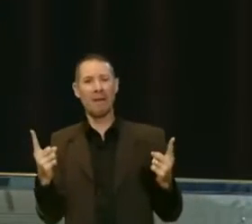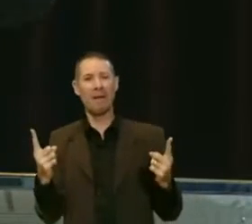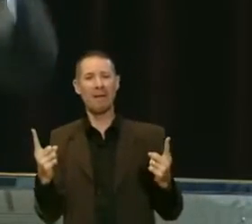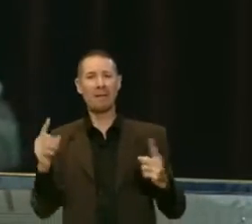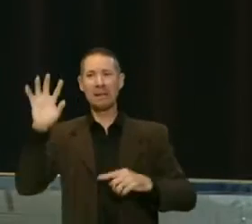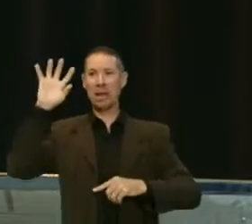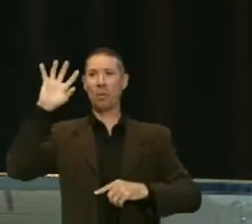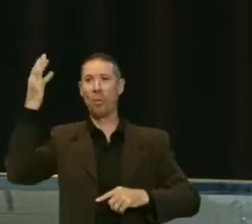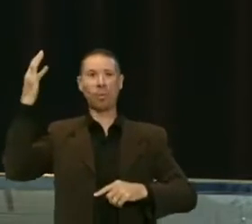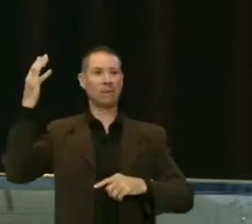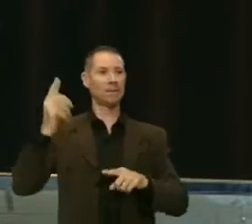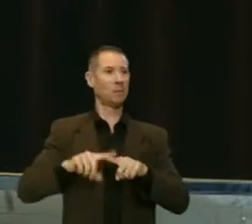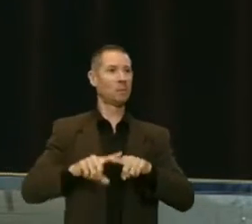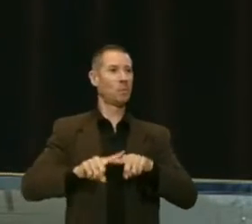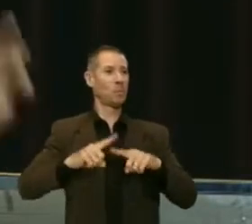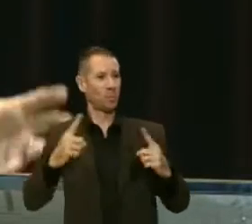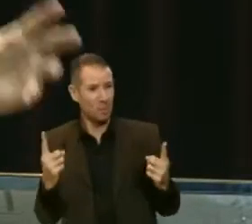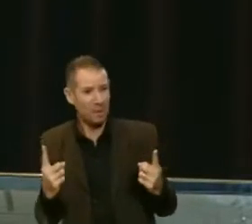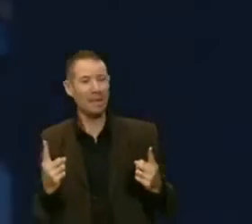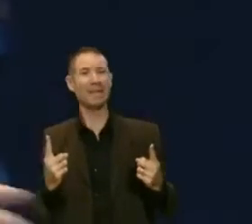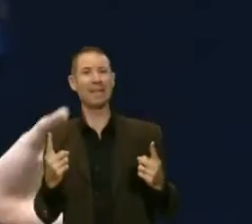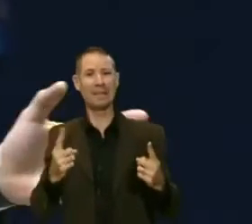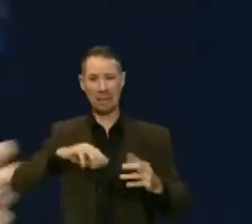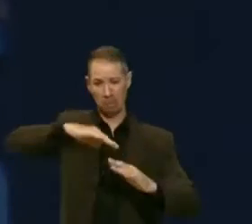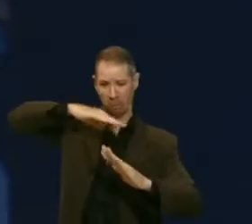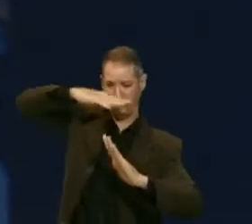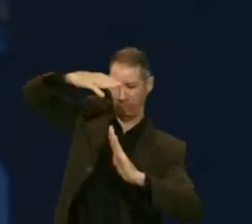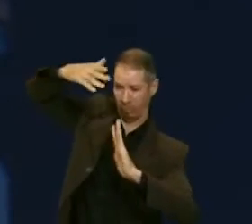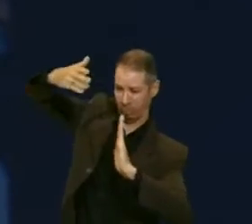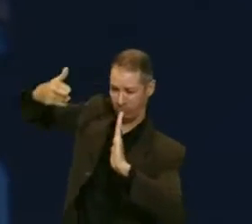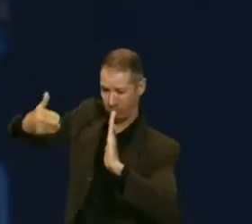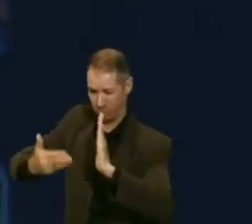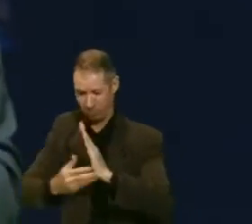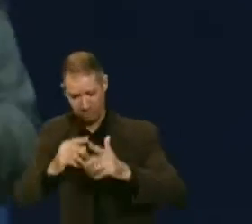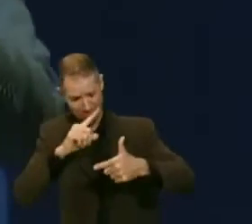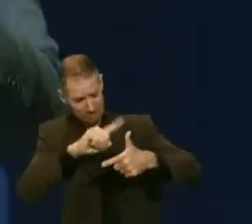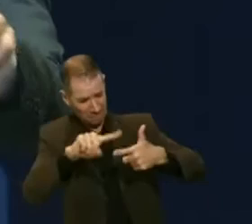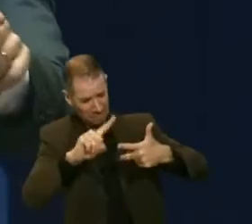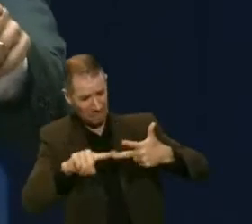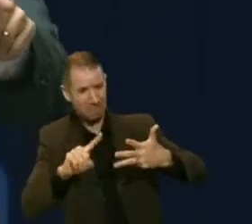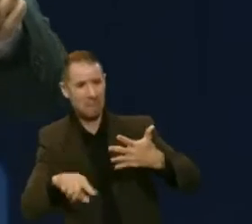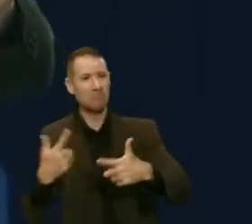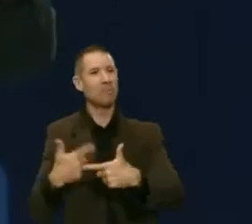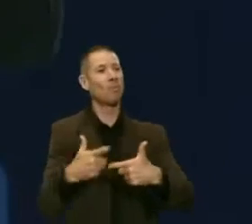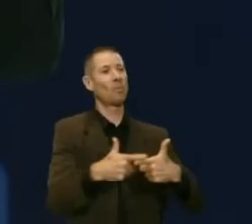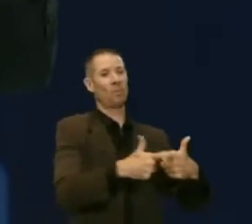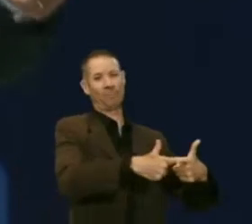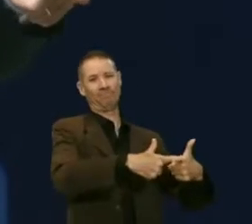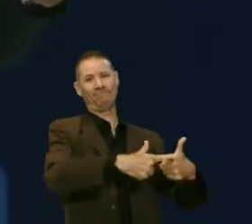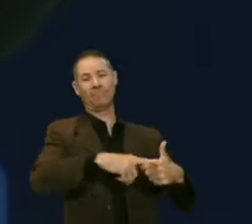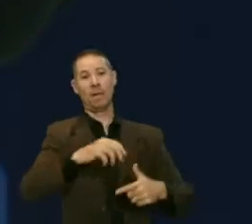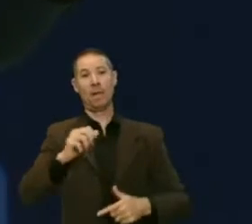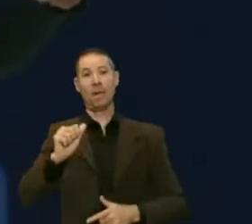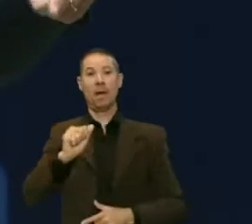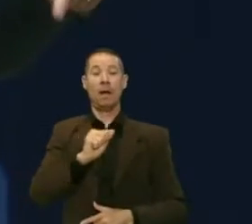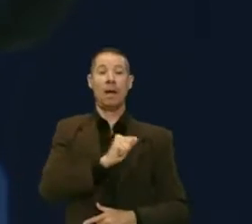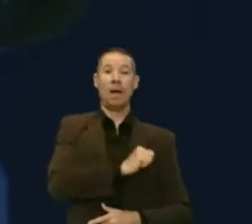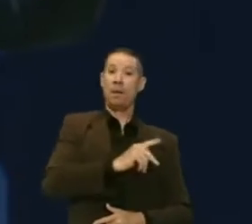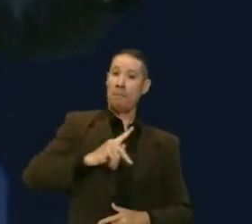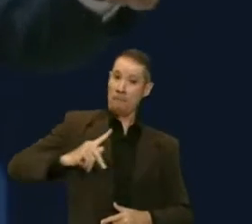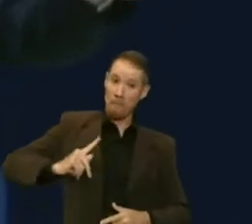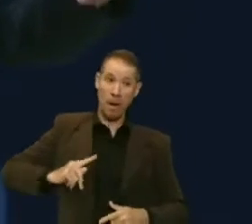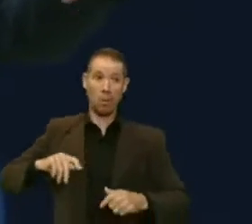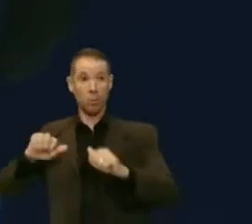isso está acontecendo? Por que tudo isso? Essa era a condição de Paulo